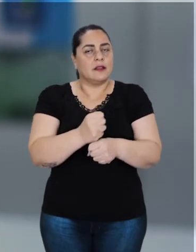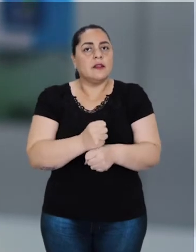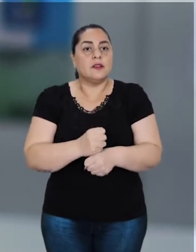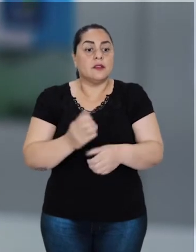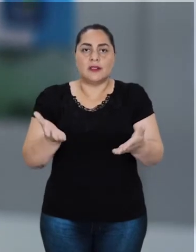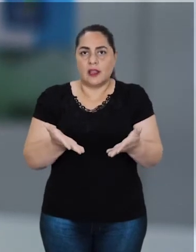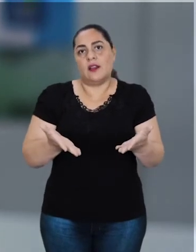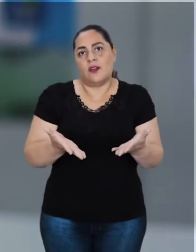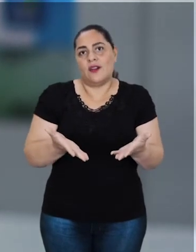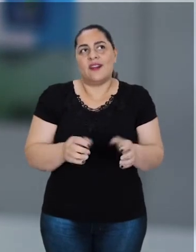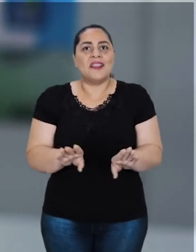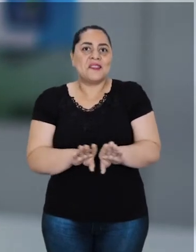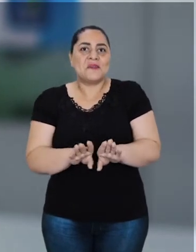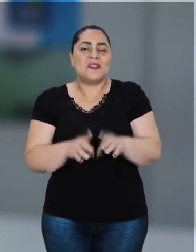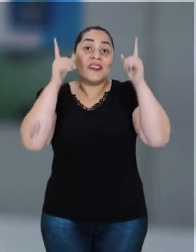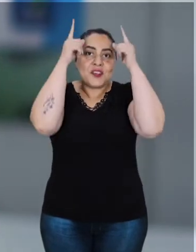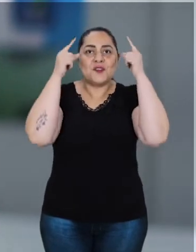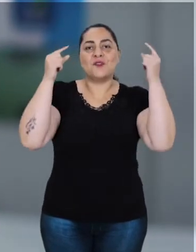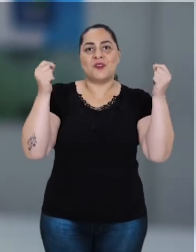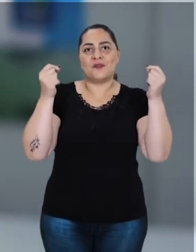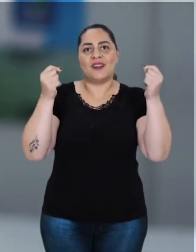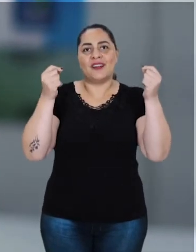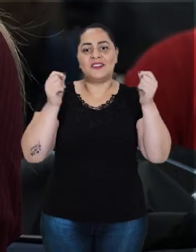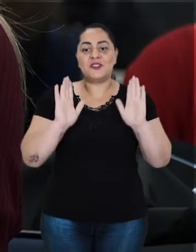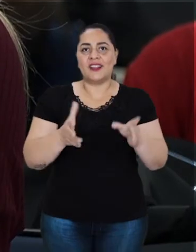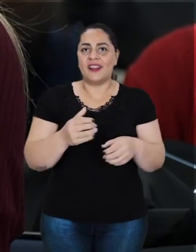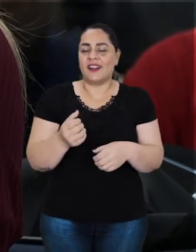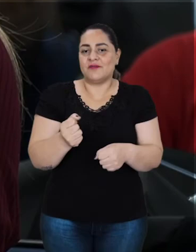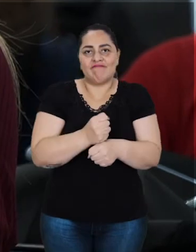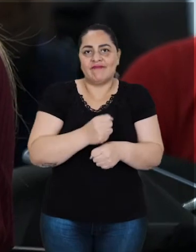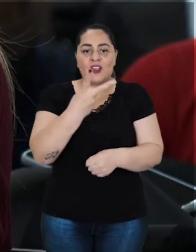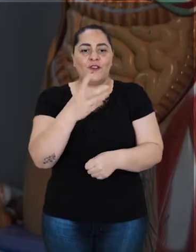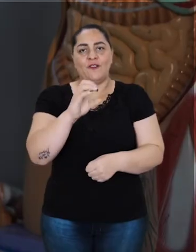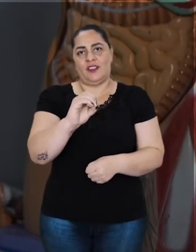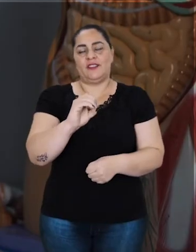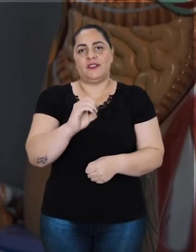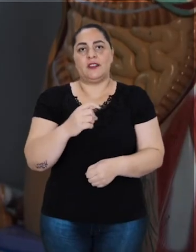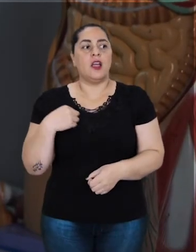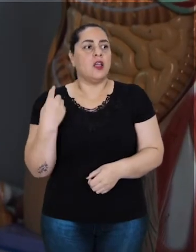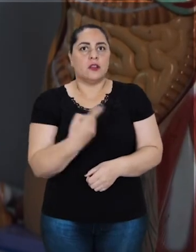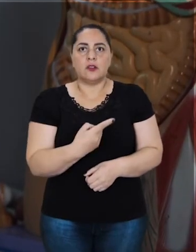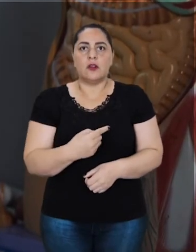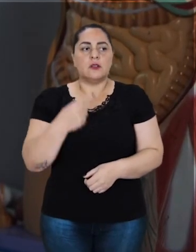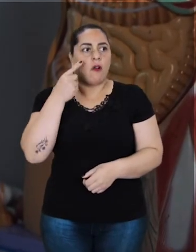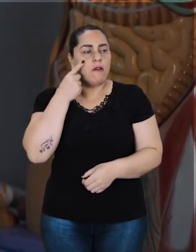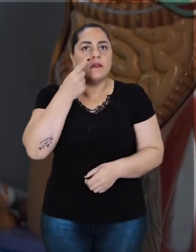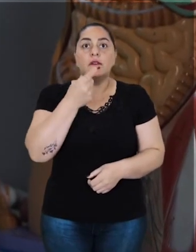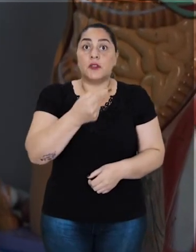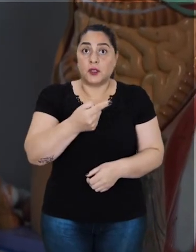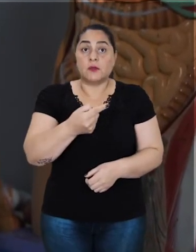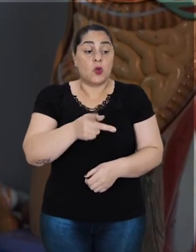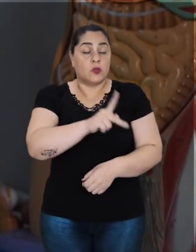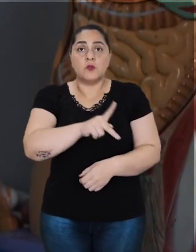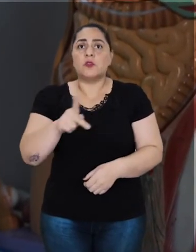neste mesmo momento, a enfermagem está completando seus 20 anos. Somos testemunhas do valoroso empenho dos